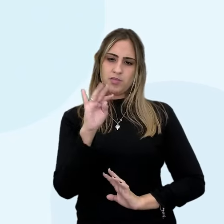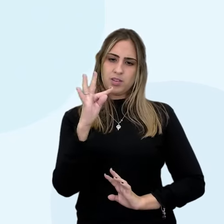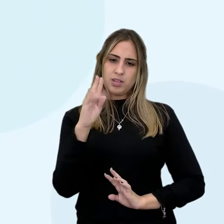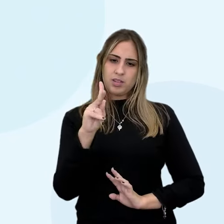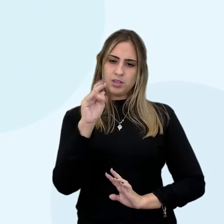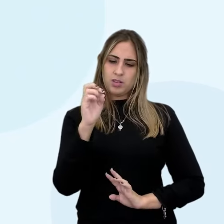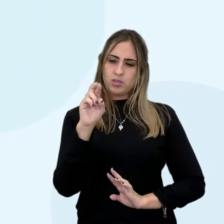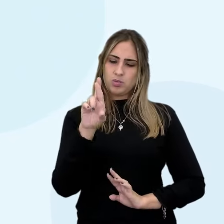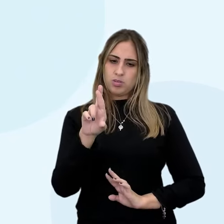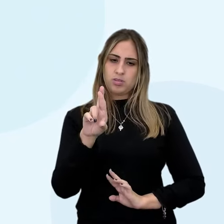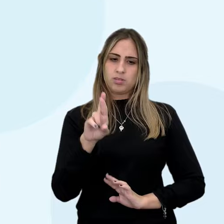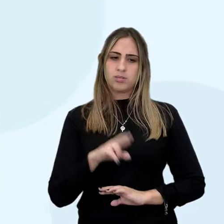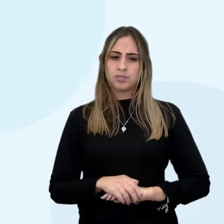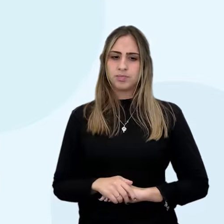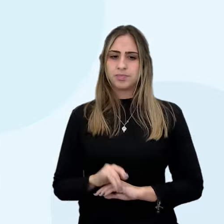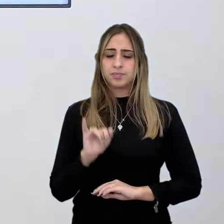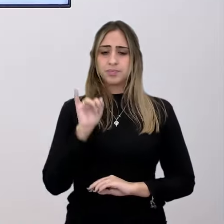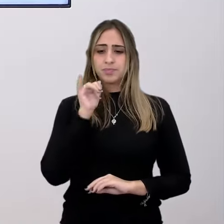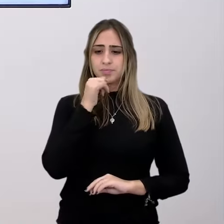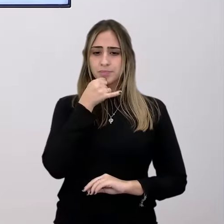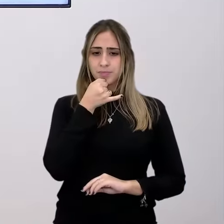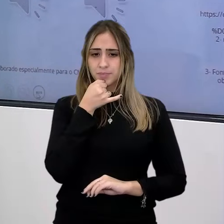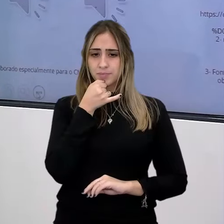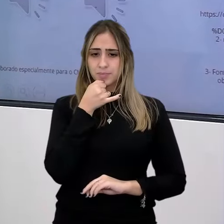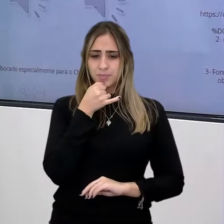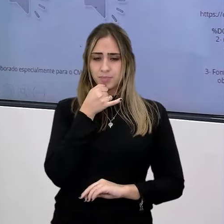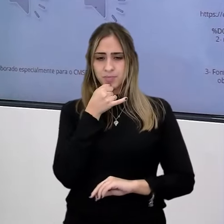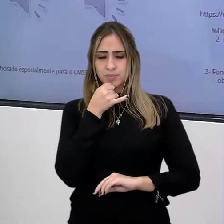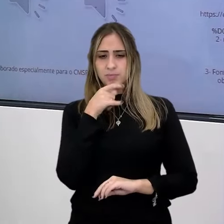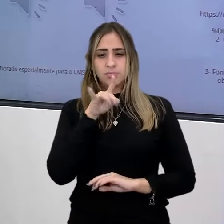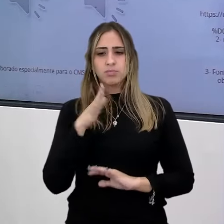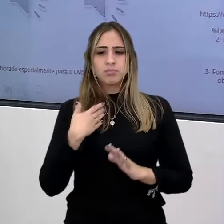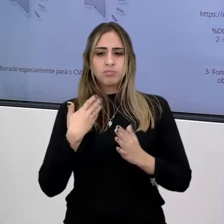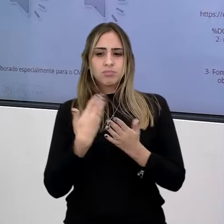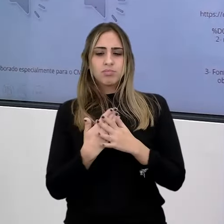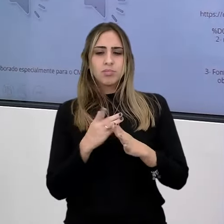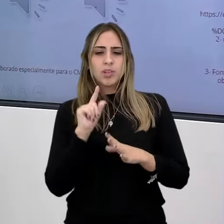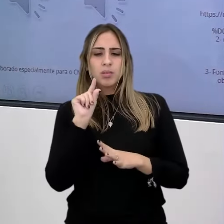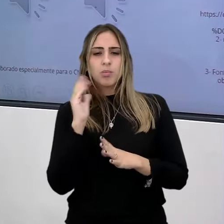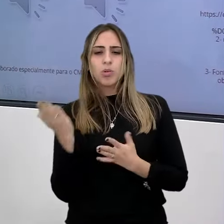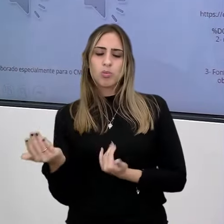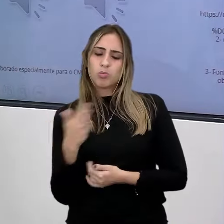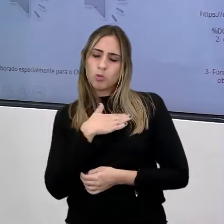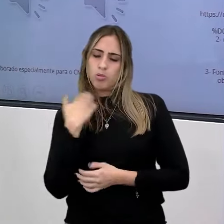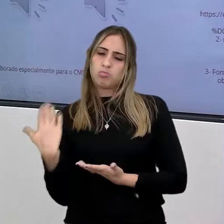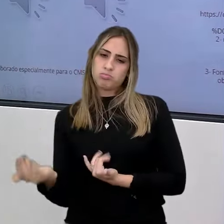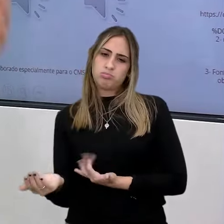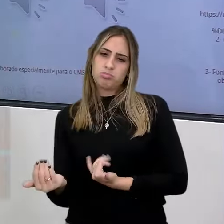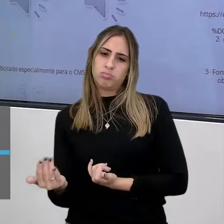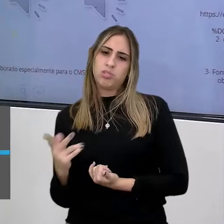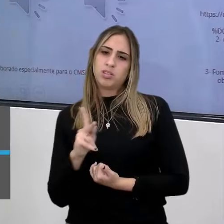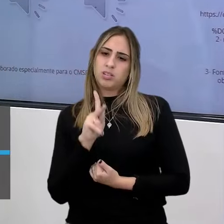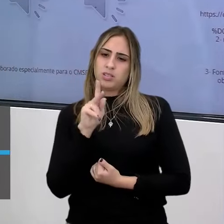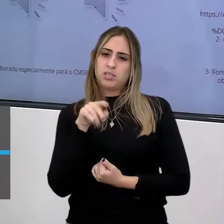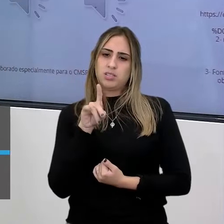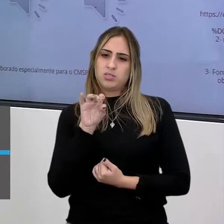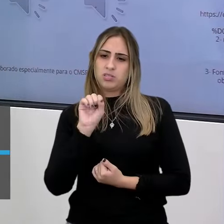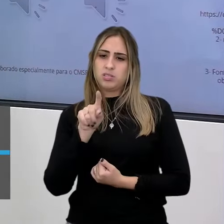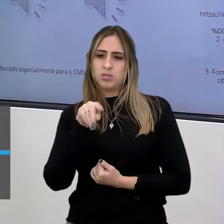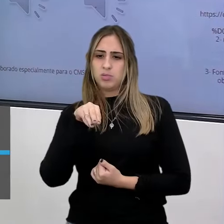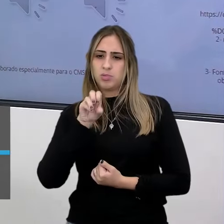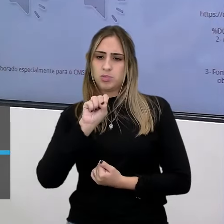Hartmann e o que aconteceu Infelizmente o Hartmann ele faleceu bastante novo e o disse que não e o